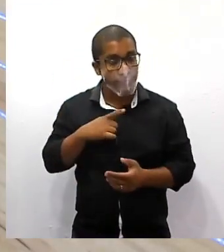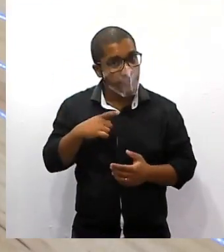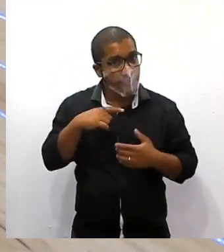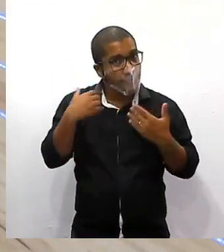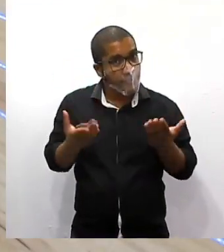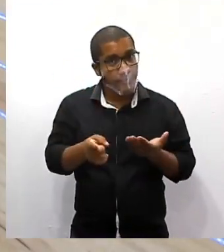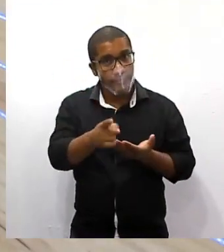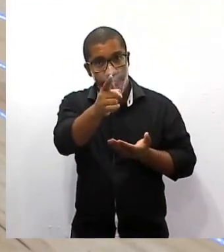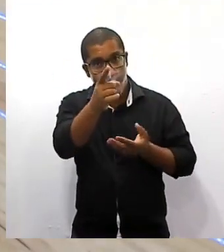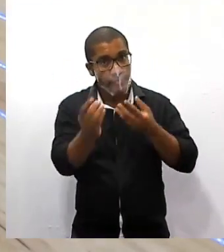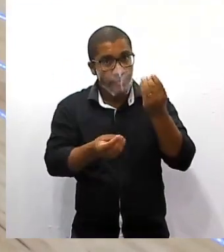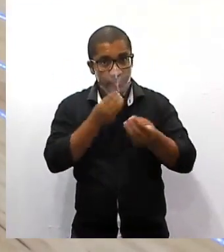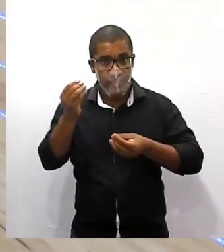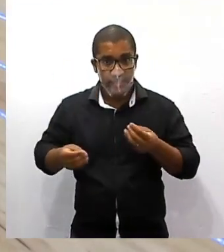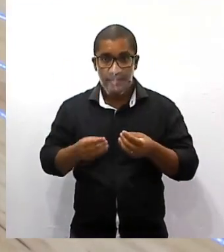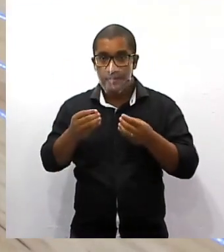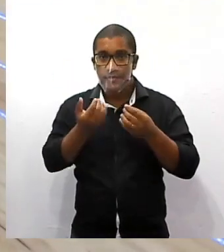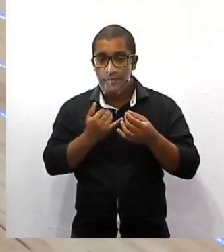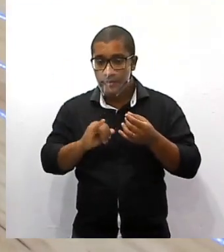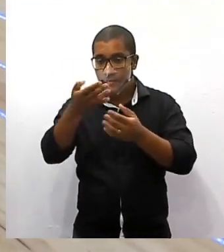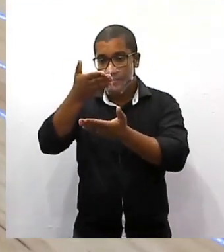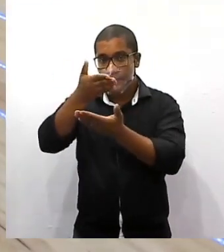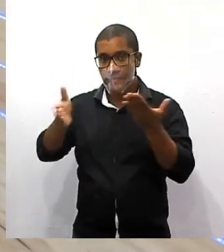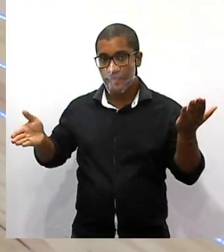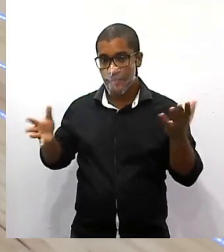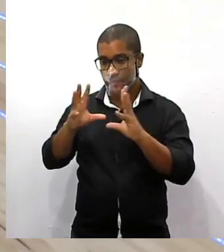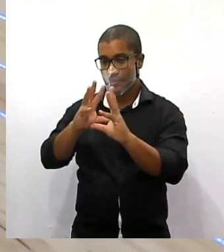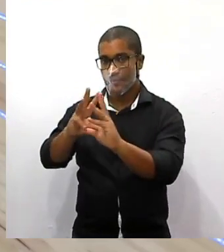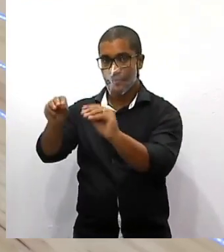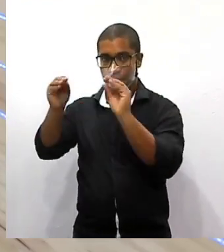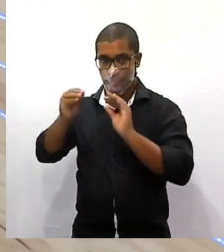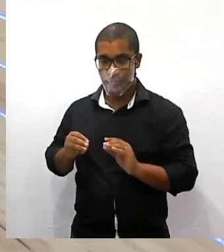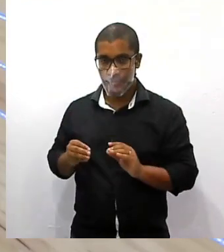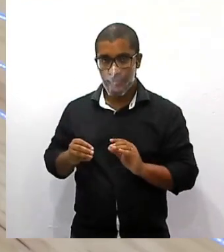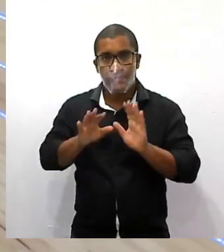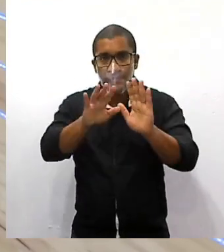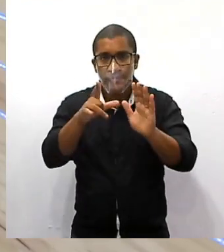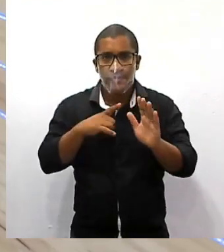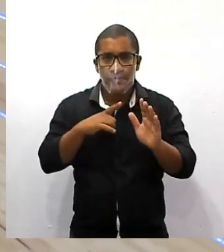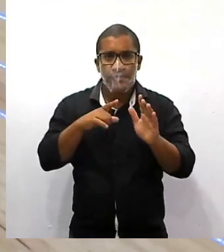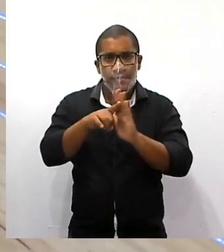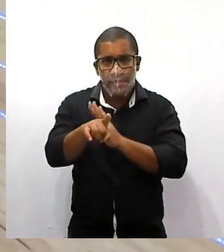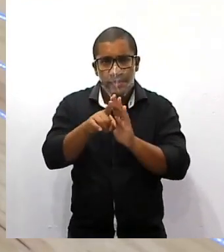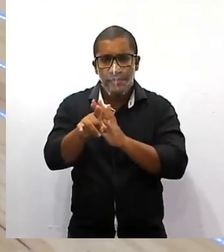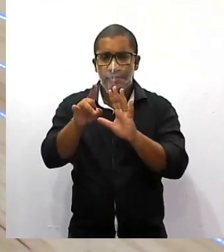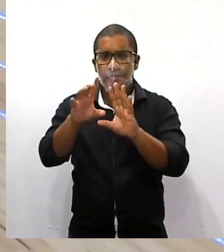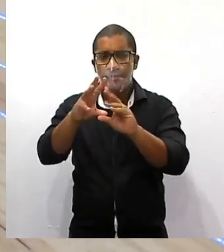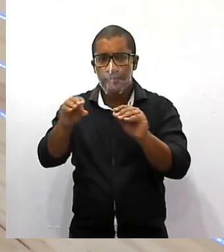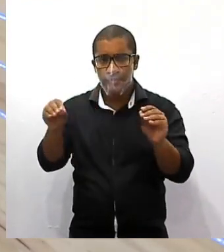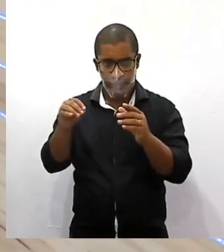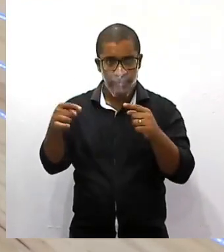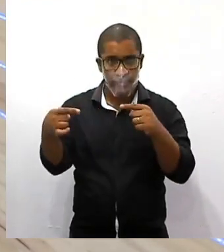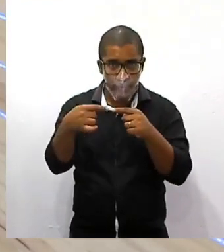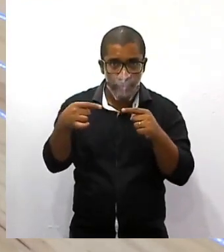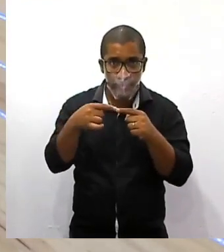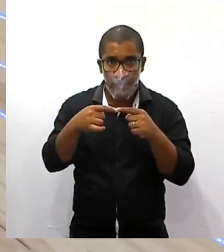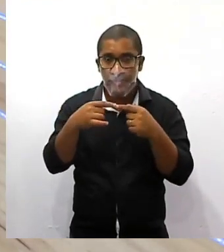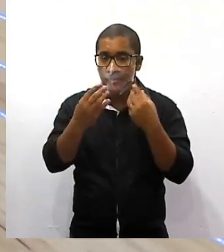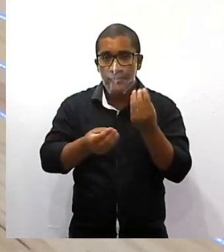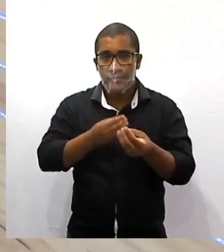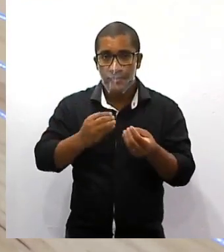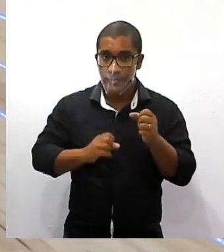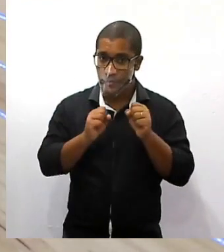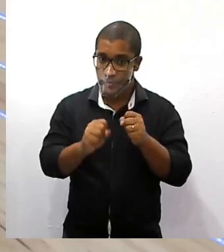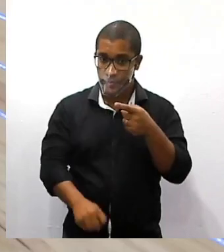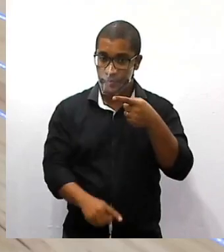você vai dissipar uma energia. E as questões dissipativas, elas podem ser abordadas para vocês sobre